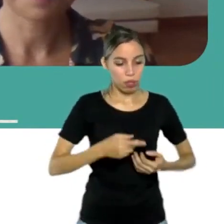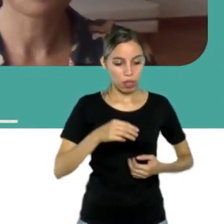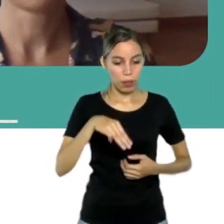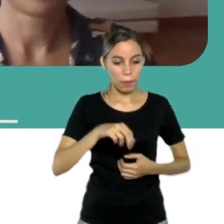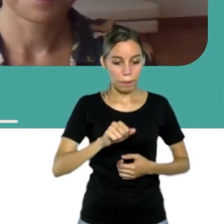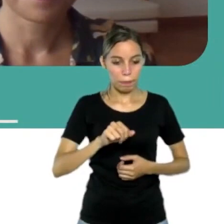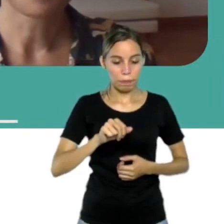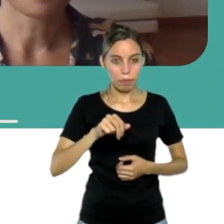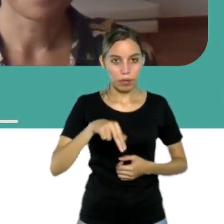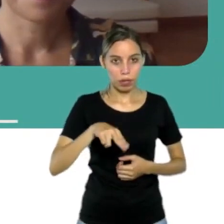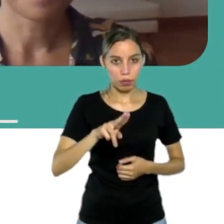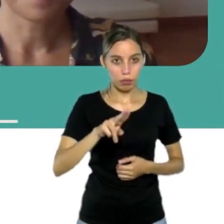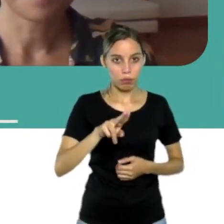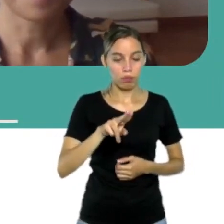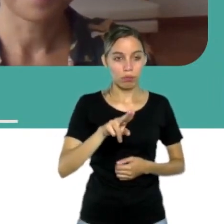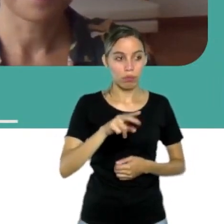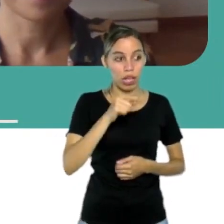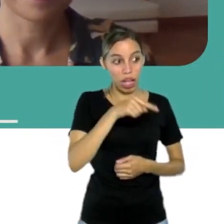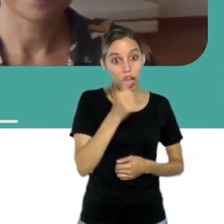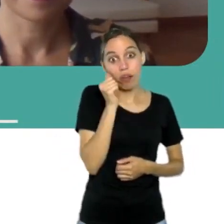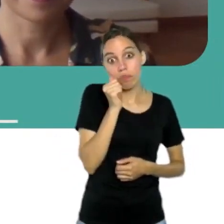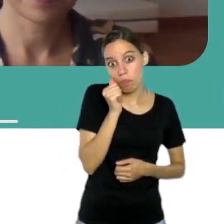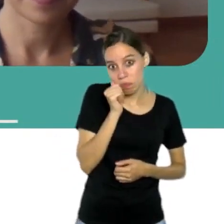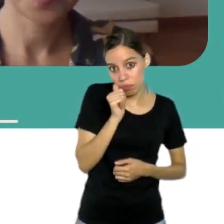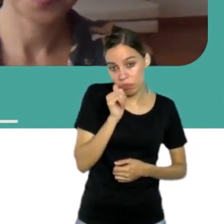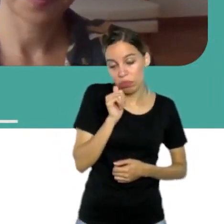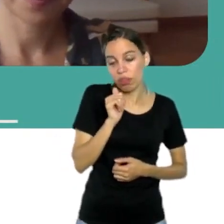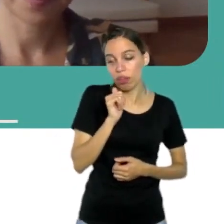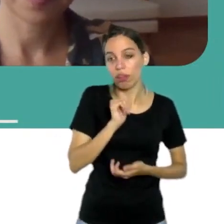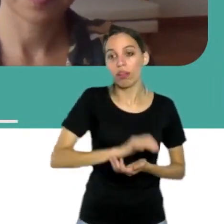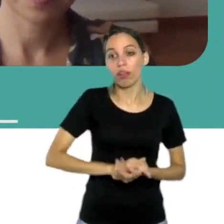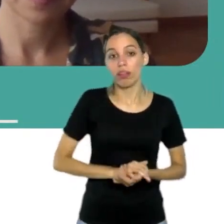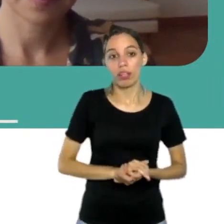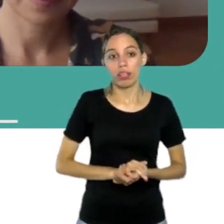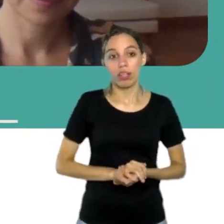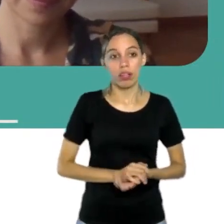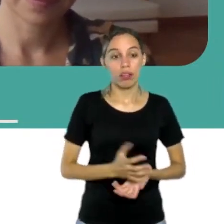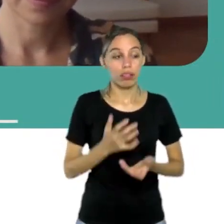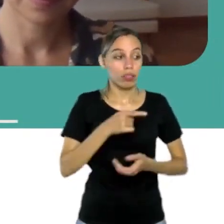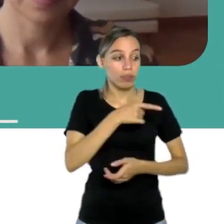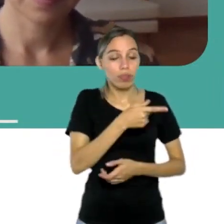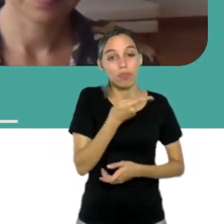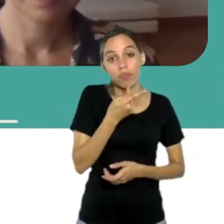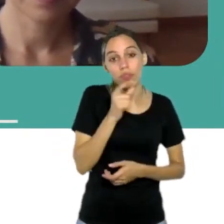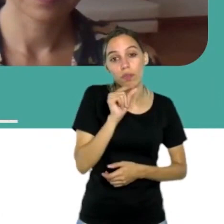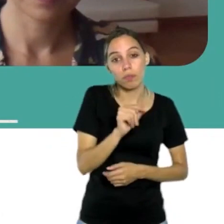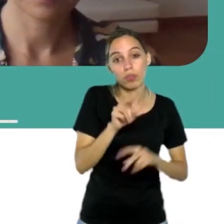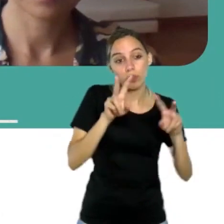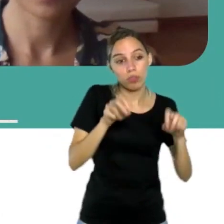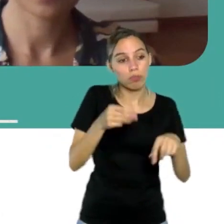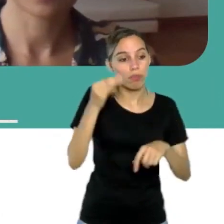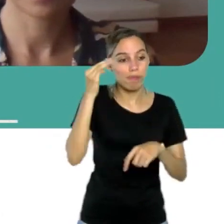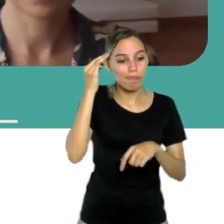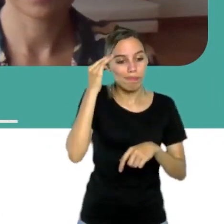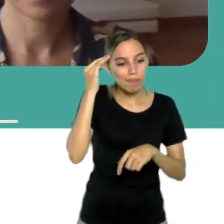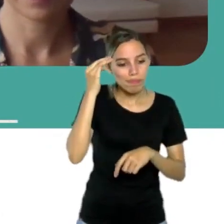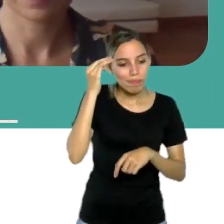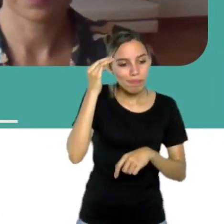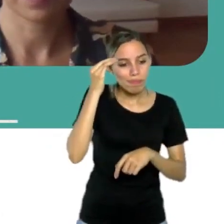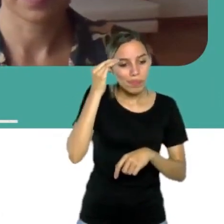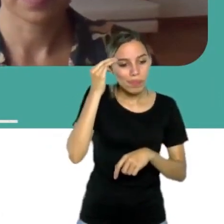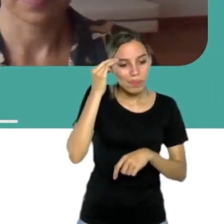né, também, e, falar um pouco dessa parte de memória, assim, dessa